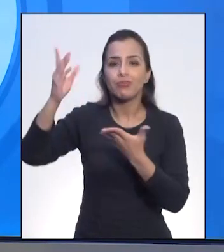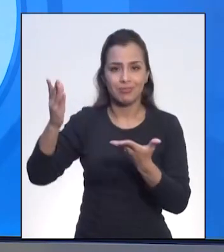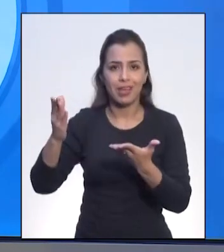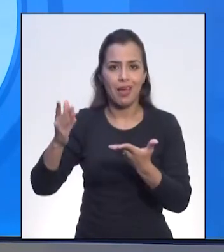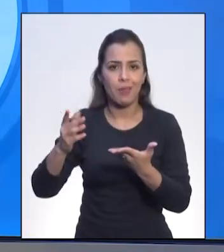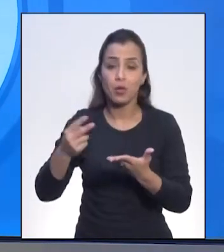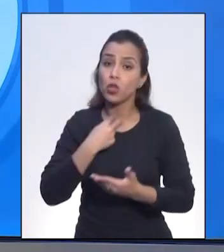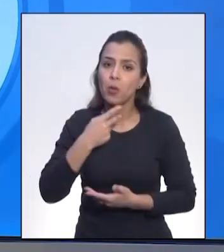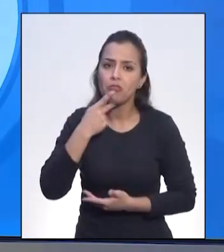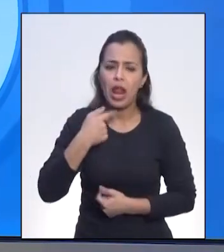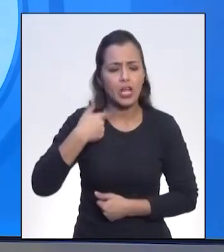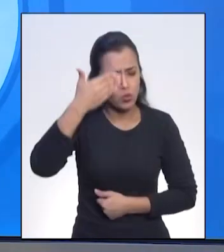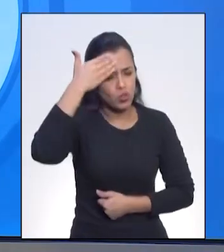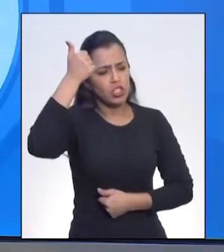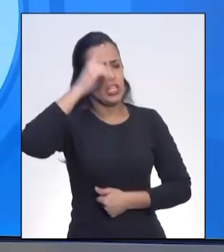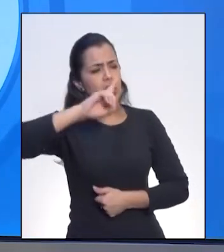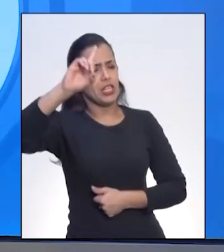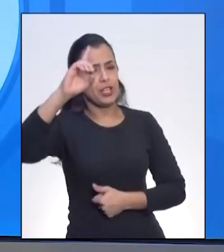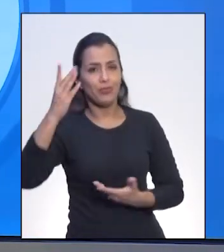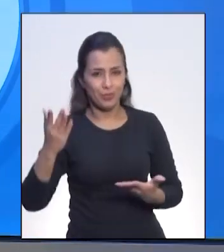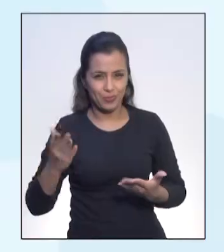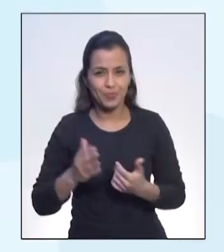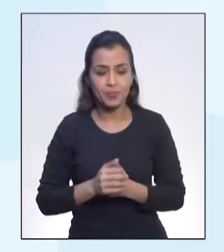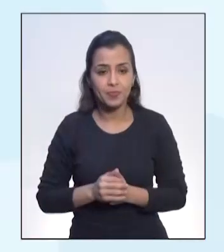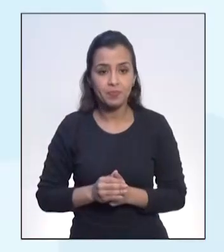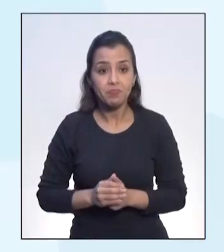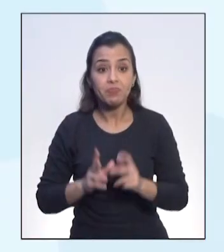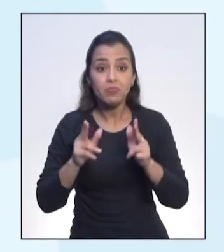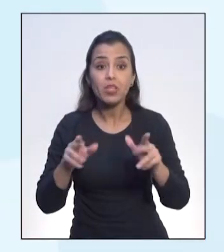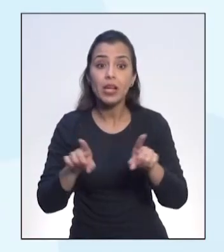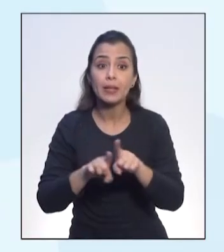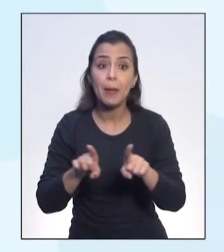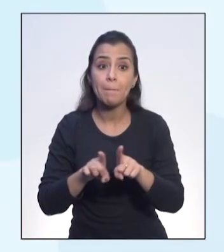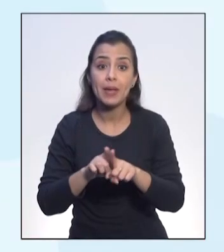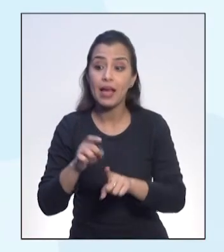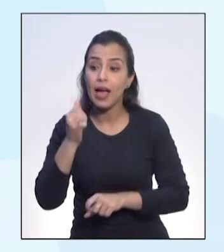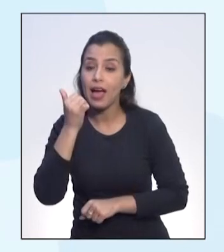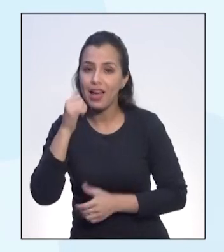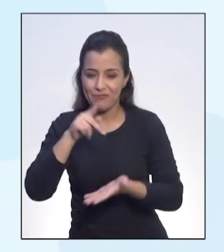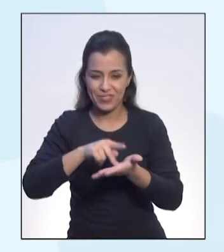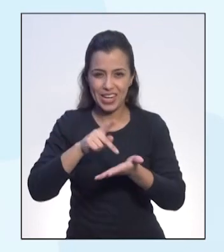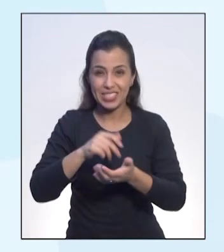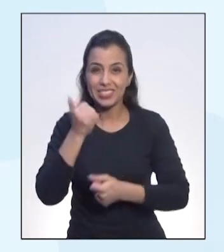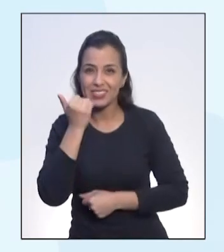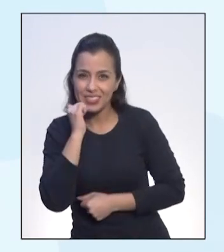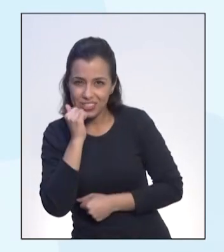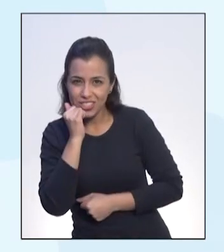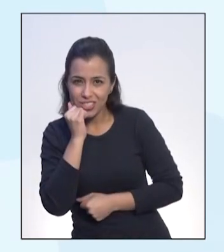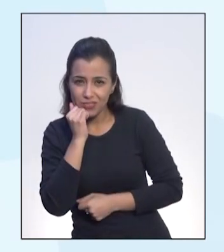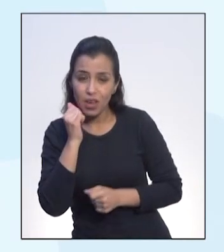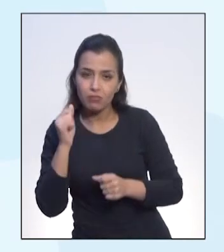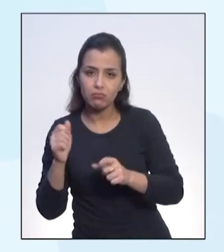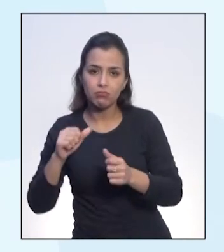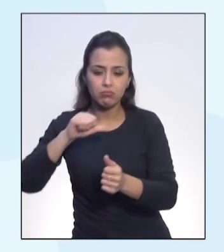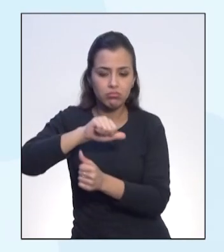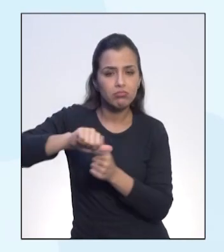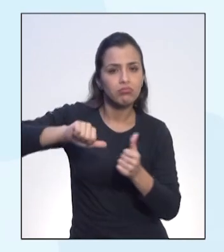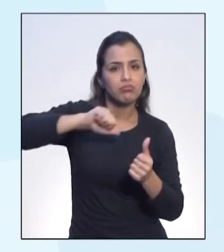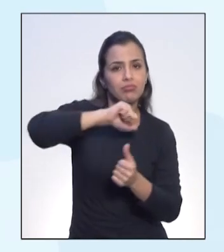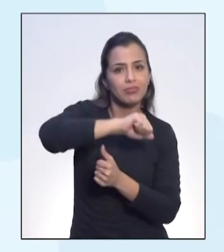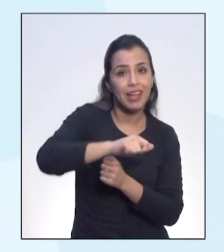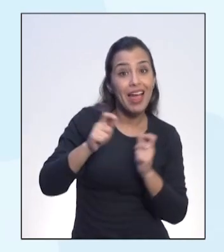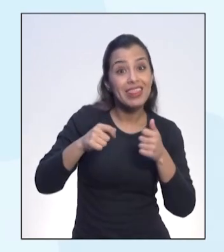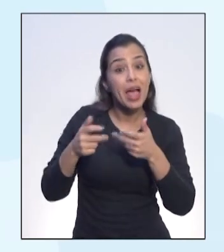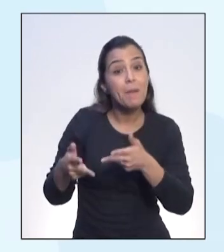verdade nós percebemos que a verdade científica ela é transitória. Basta a gente olhar a história da ciência que a gente vai ver o quanto que